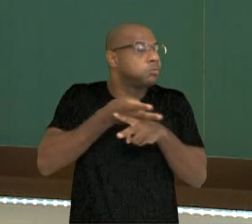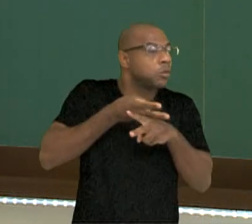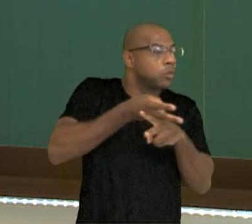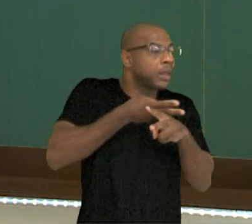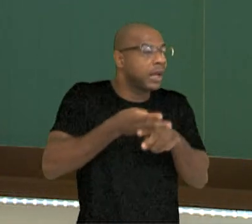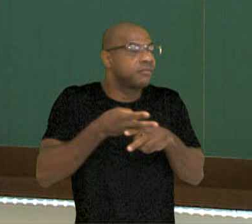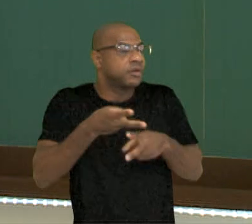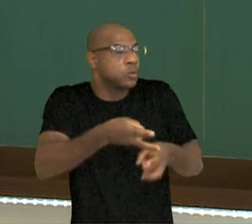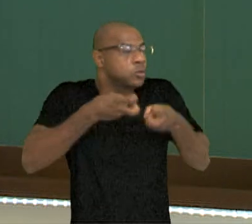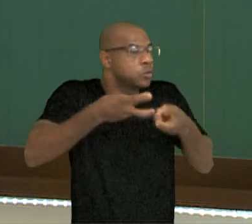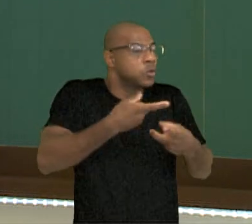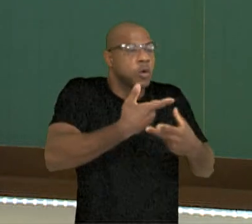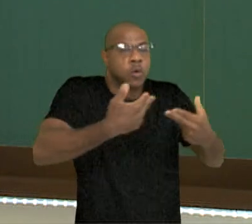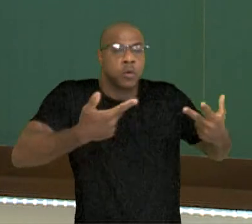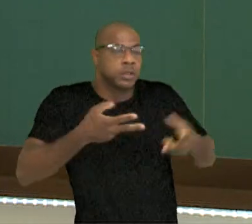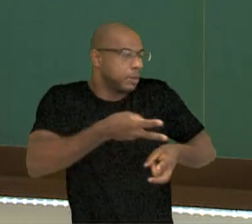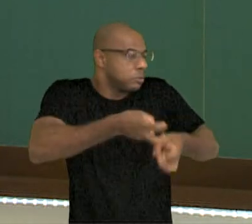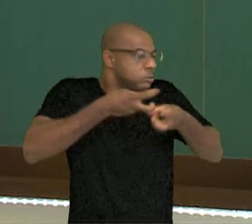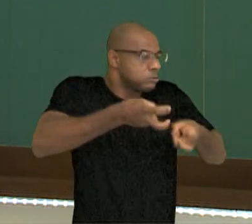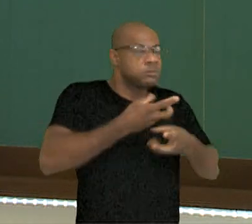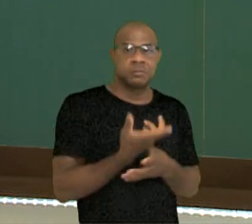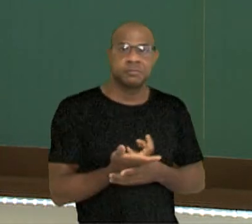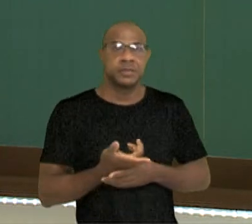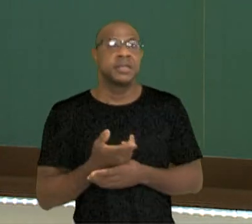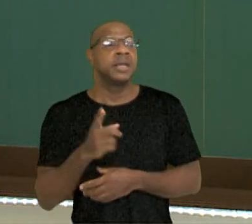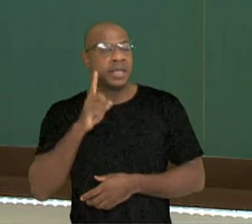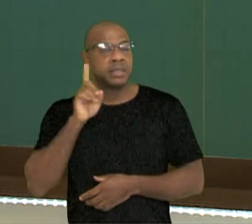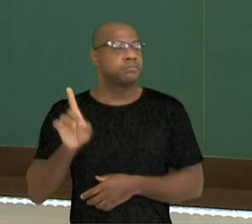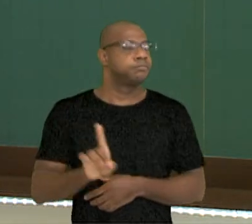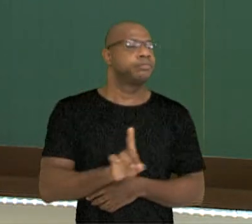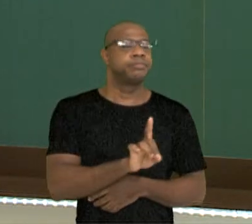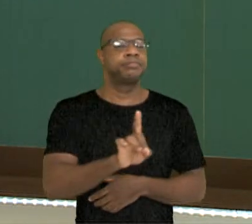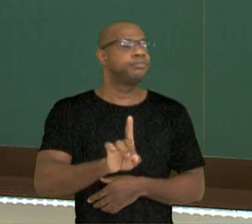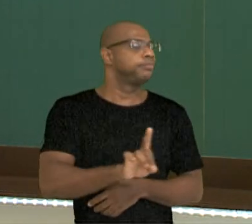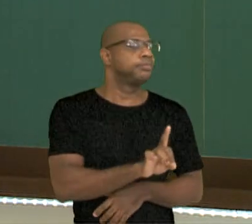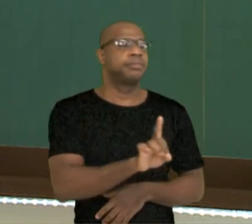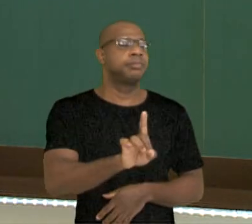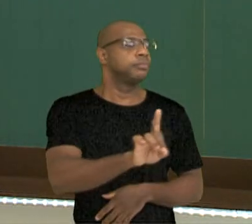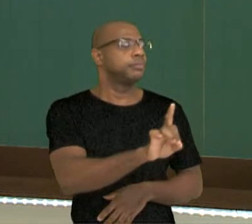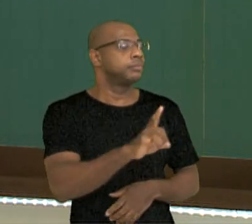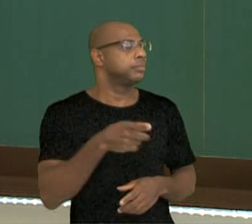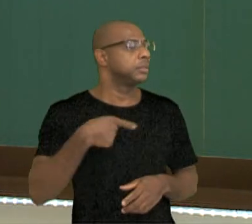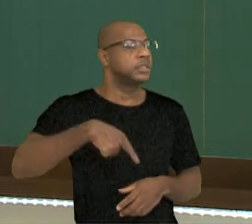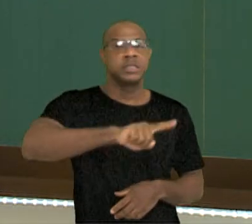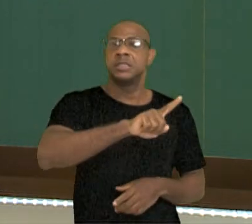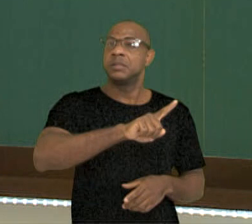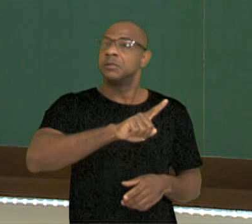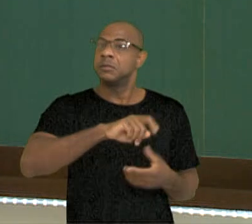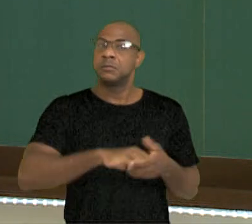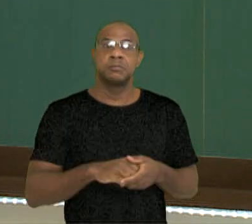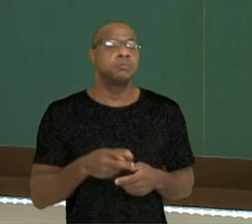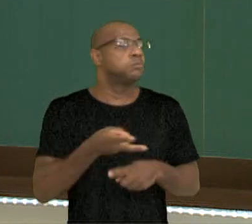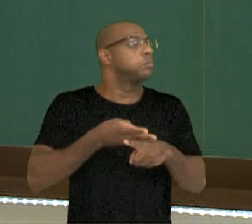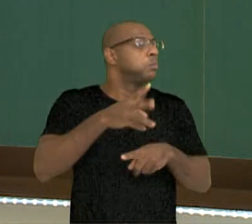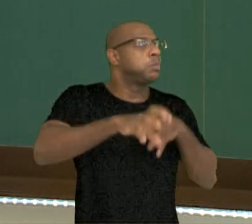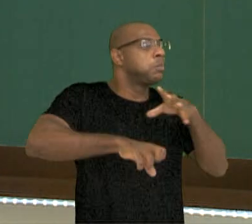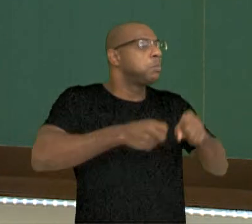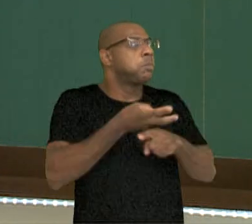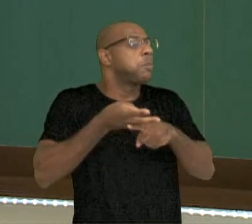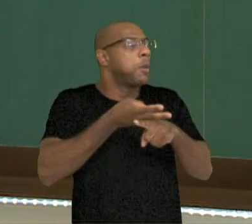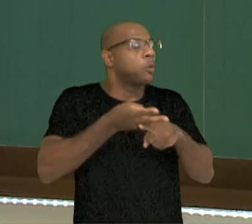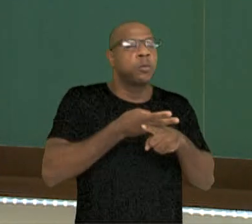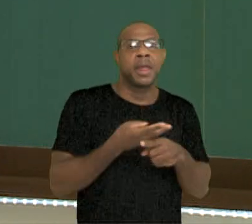essas entradas e bandeiras que foram chamadas, né, os bandeirantes, iam para o interior em busca de mais riquezas